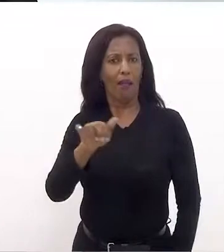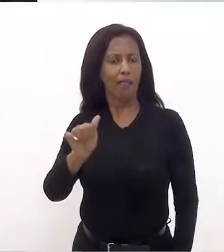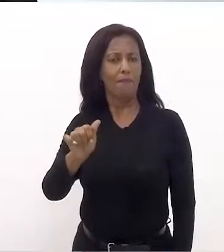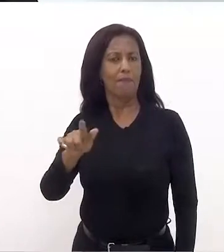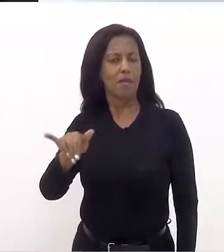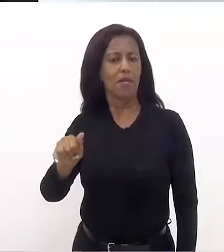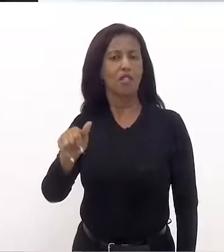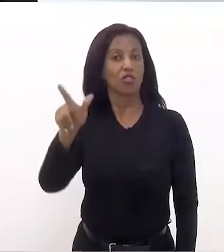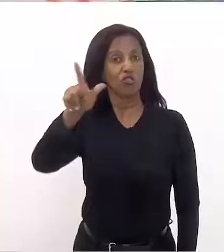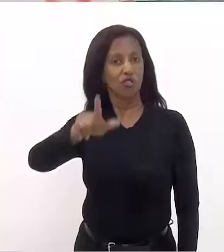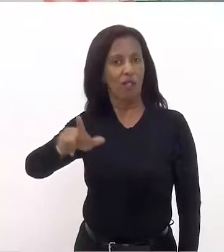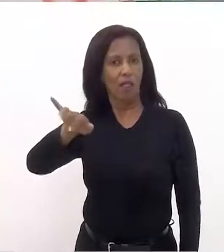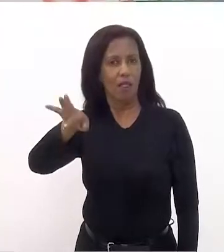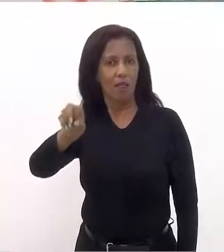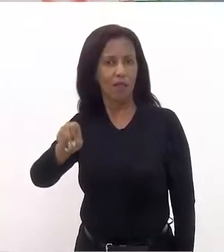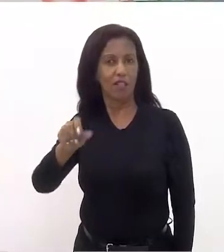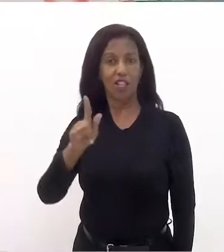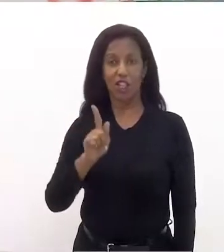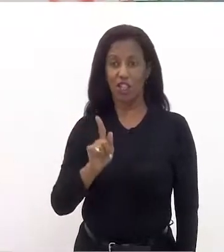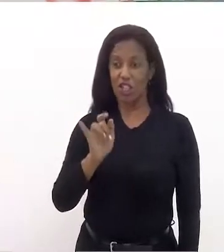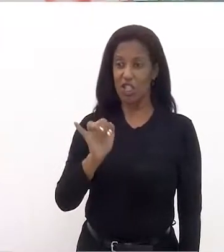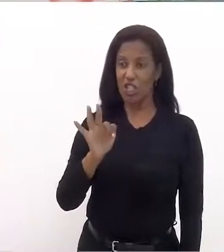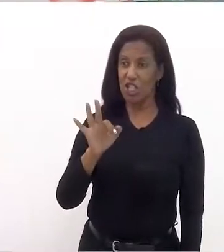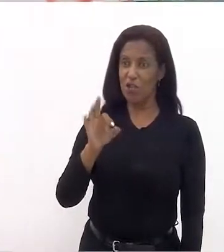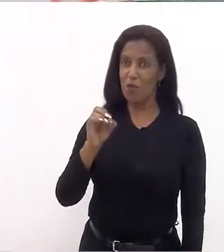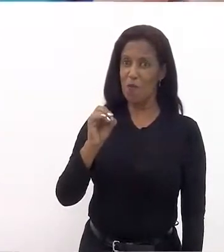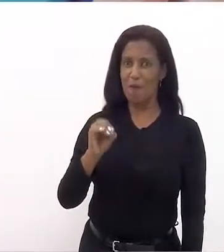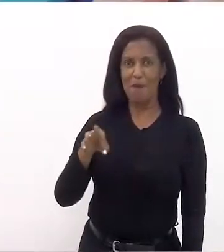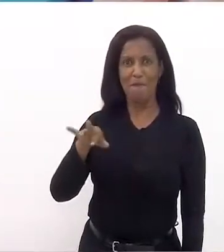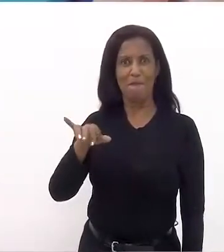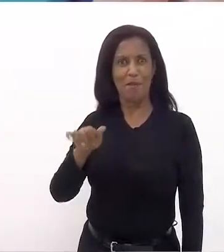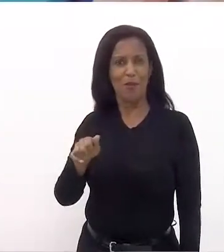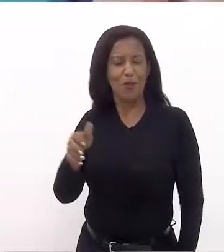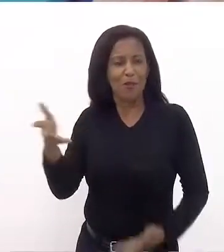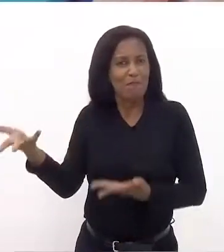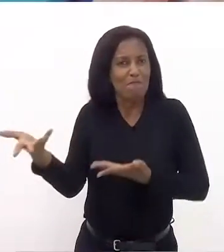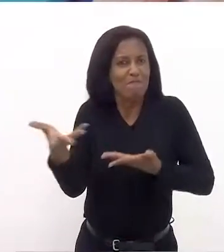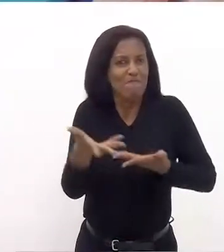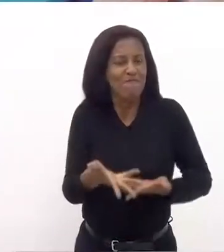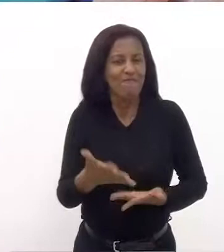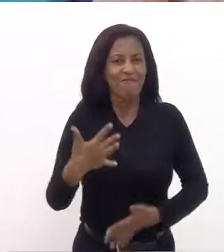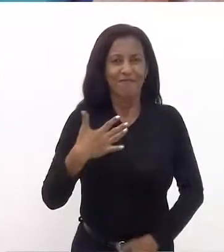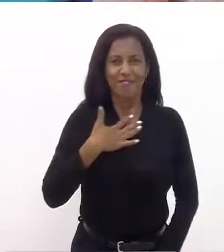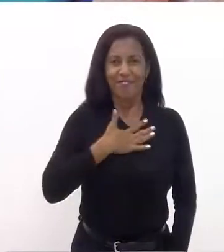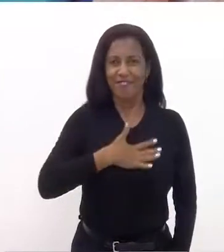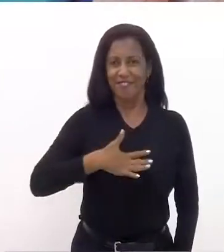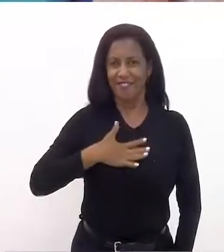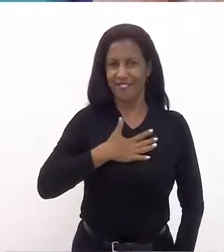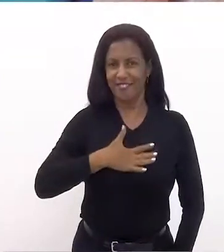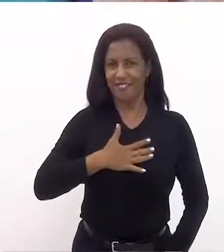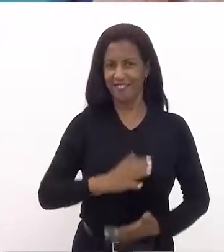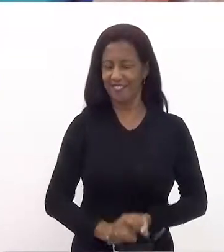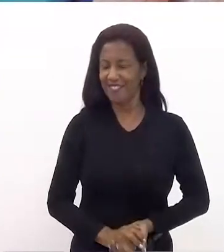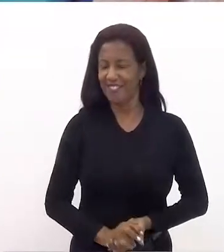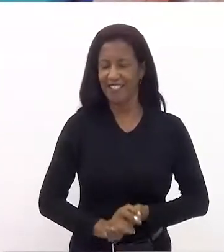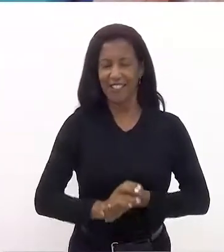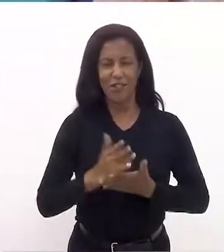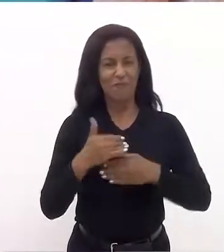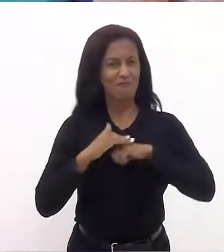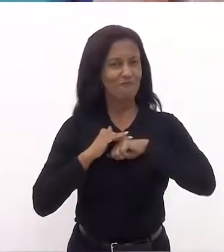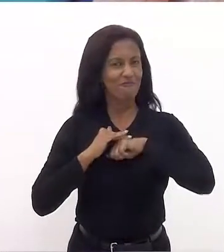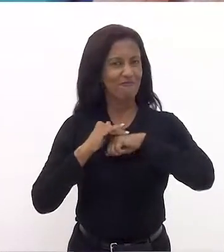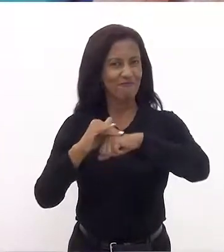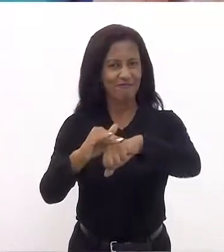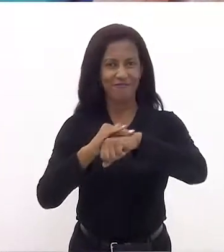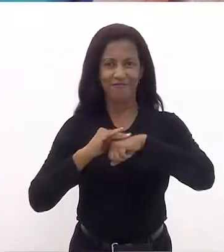de Letras, Gilberto Mendonça Teles. Muito bem-vindo, Gilberto! Um prazer